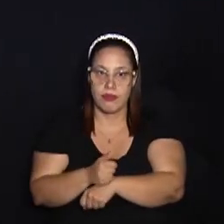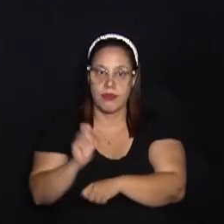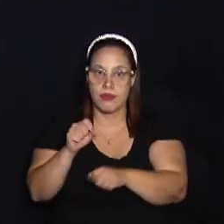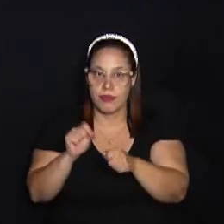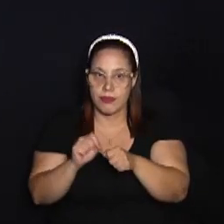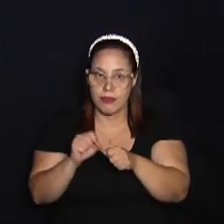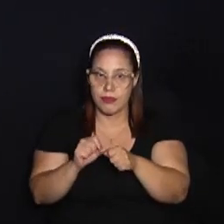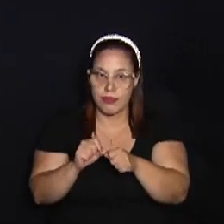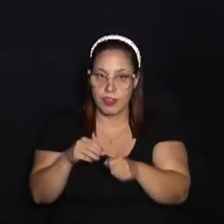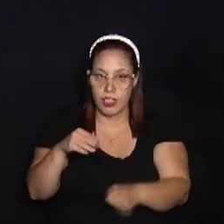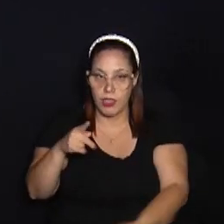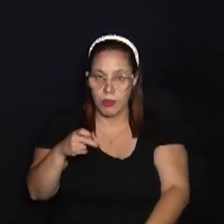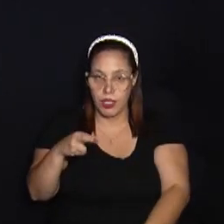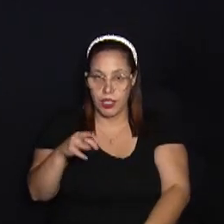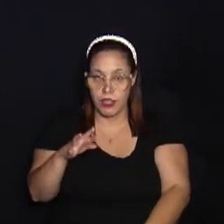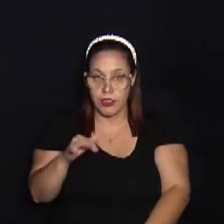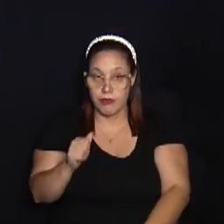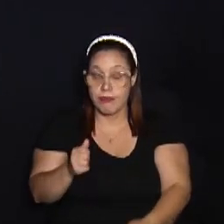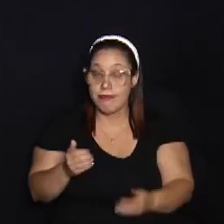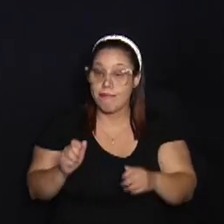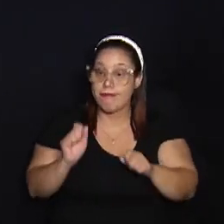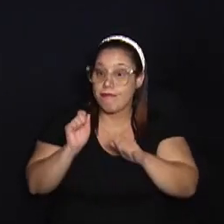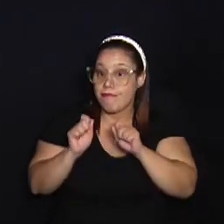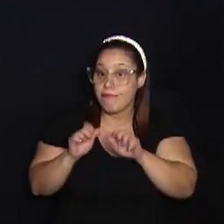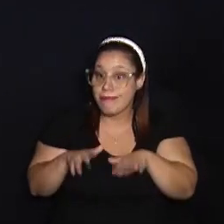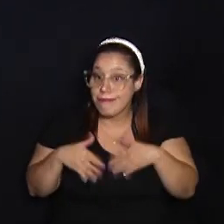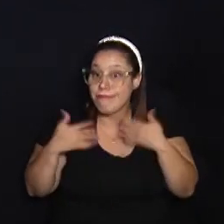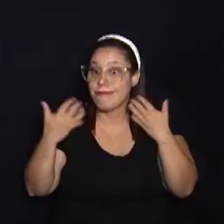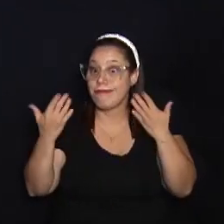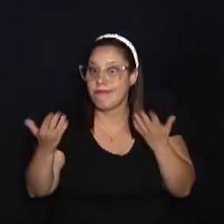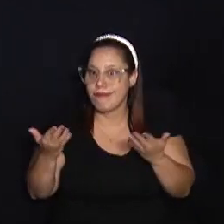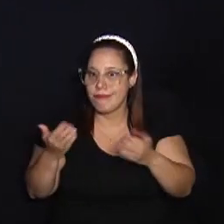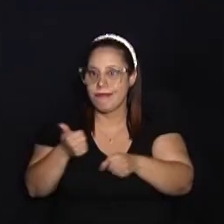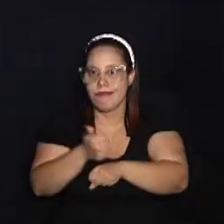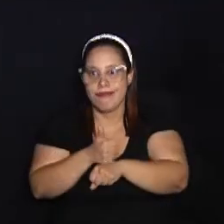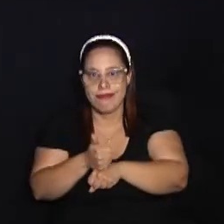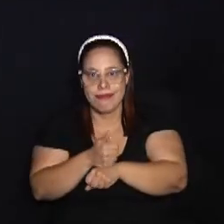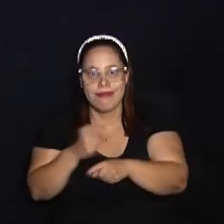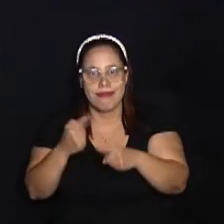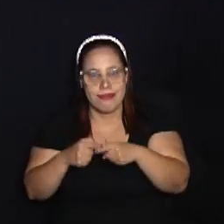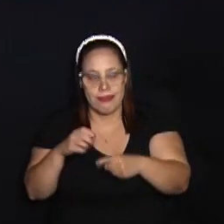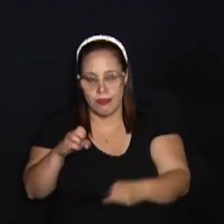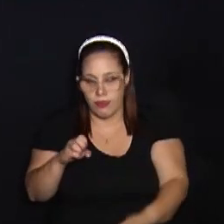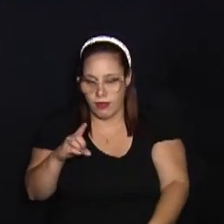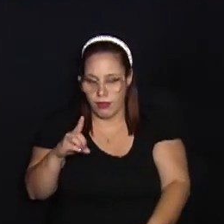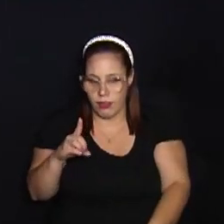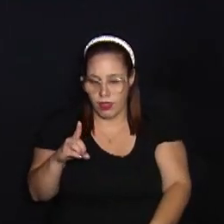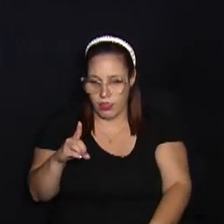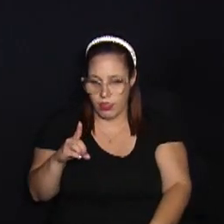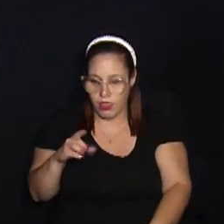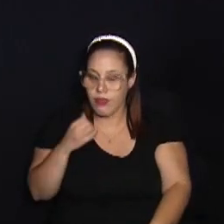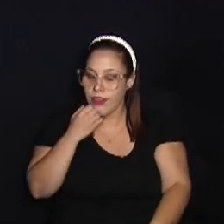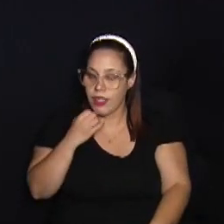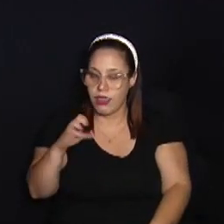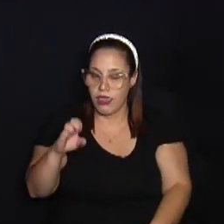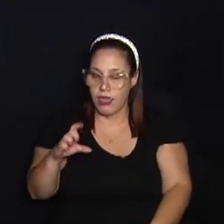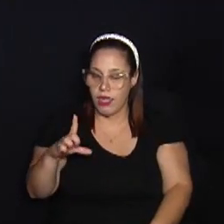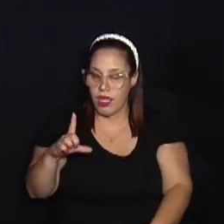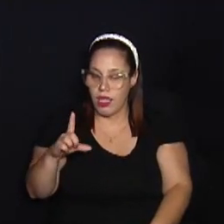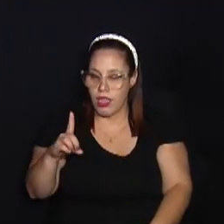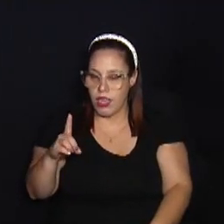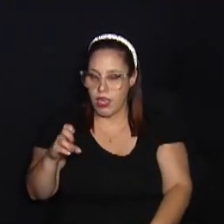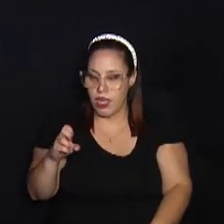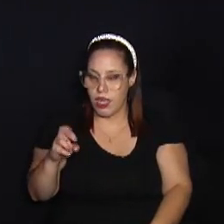paisagismo, o que faz um paisagista, né? Como que é essa profissão? Porque o Helder, ele é